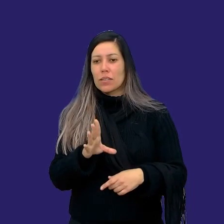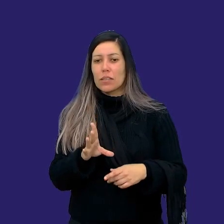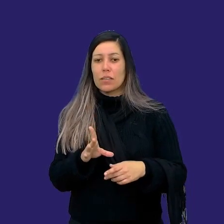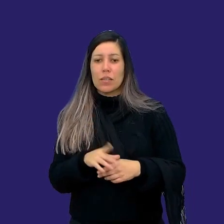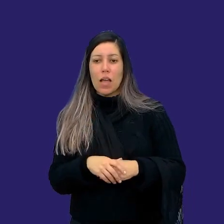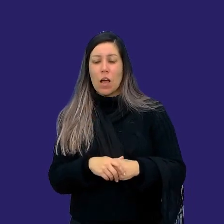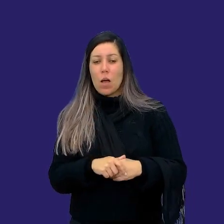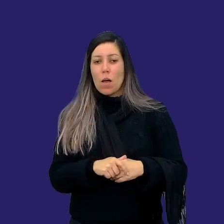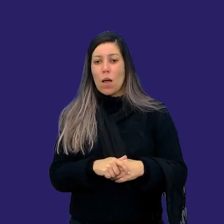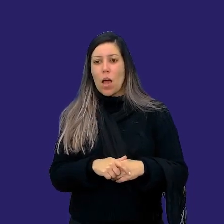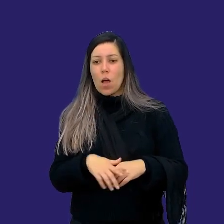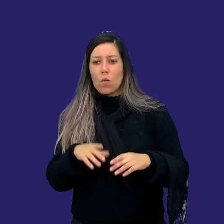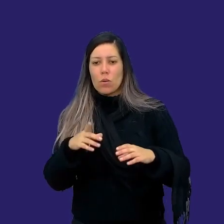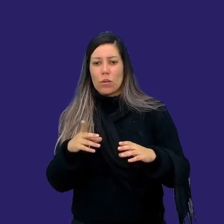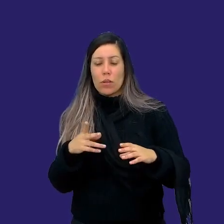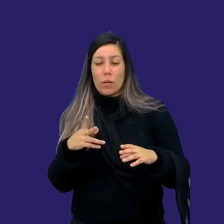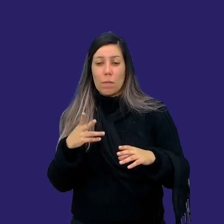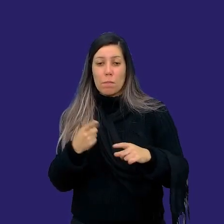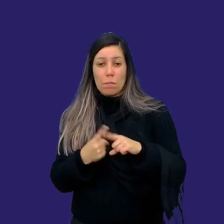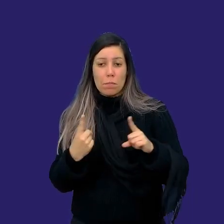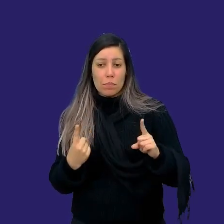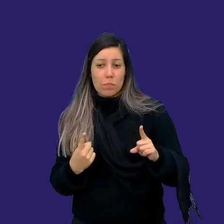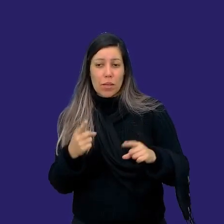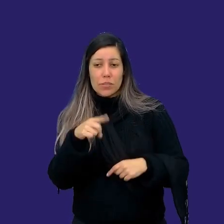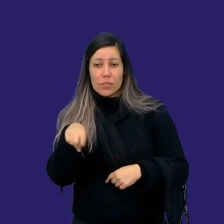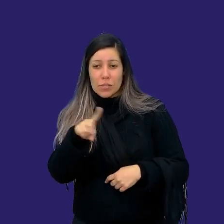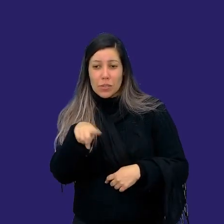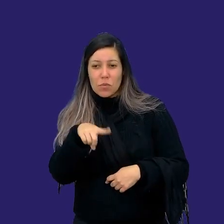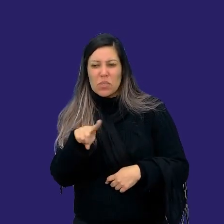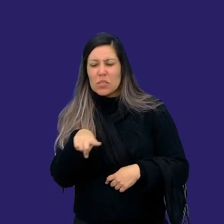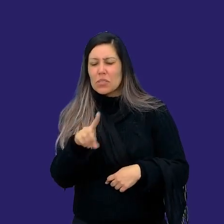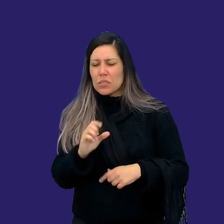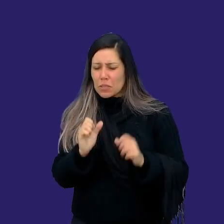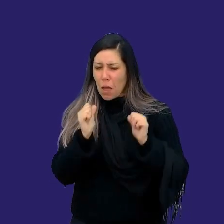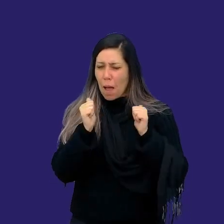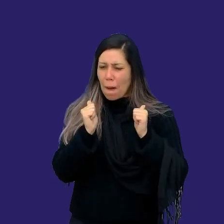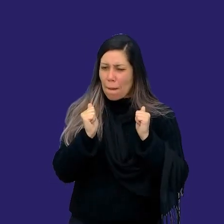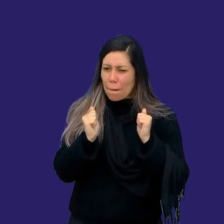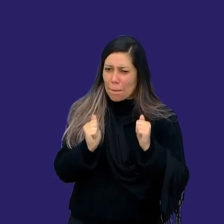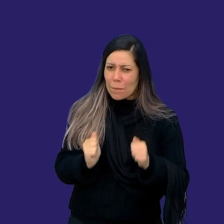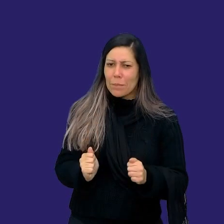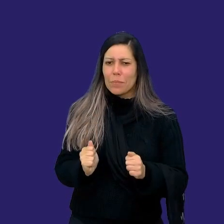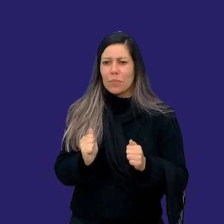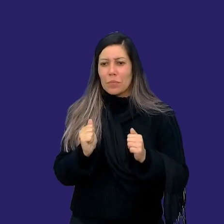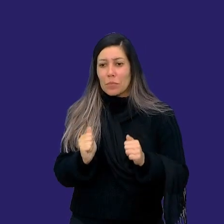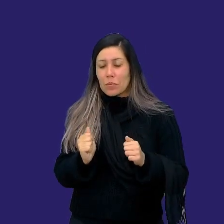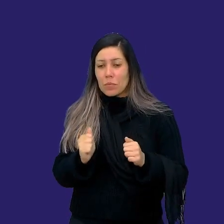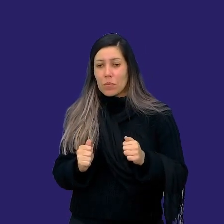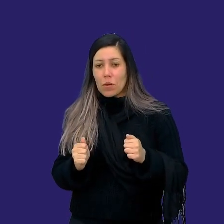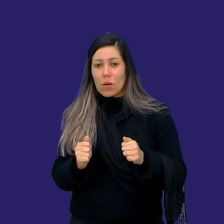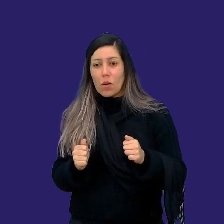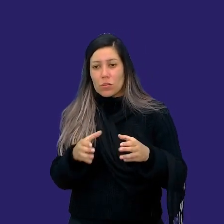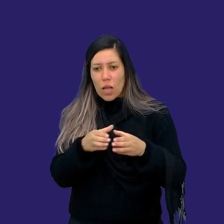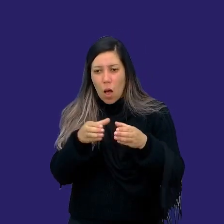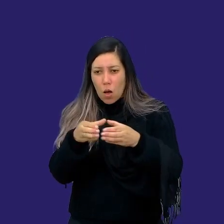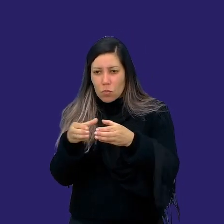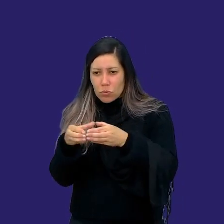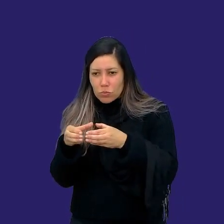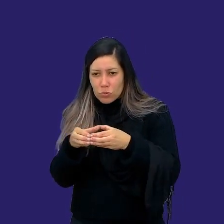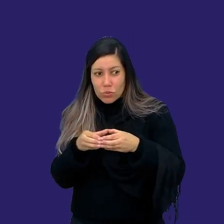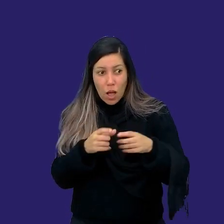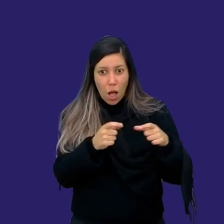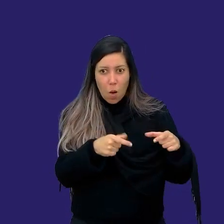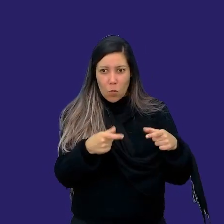uma gravação, mas que vocês possam, né? Dentro aí do núcleo, né? De cada um de